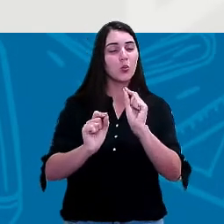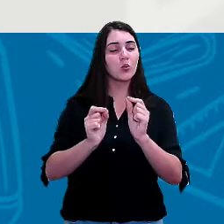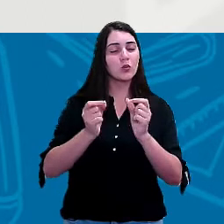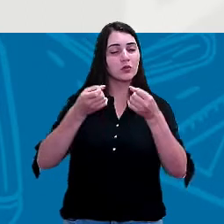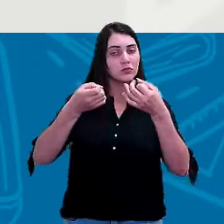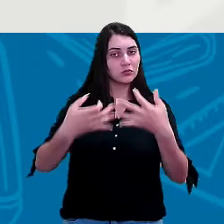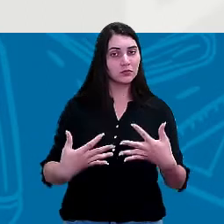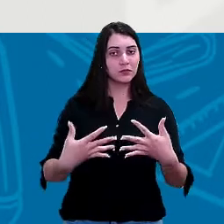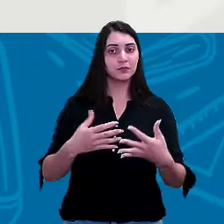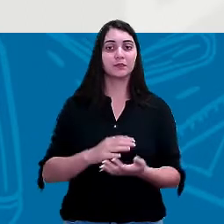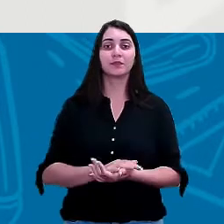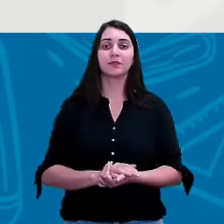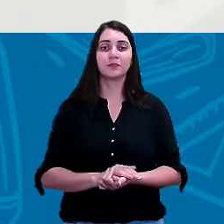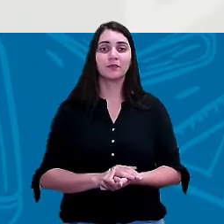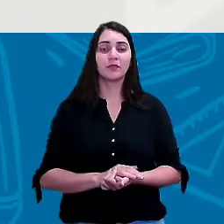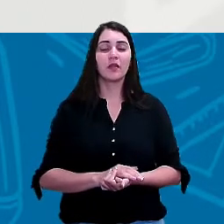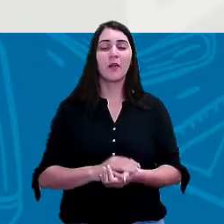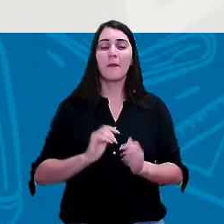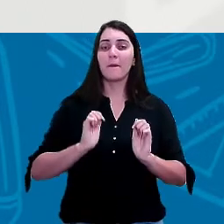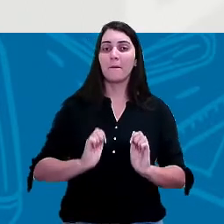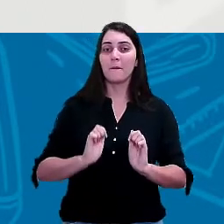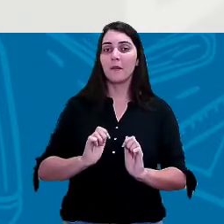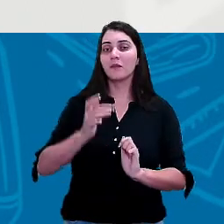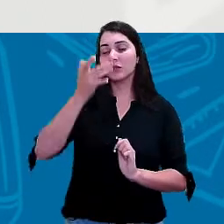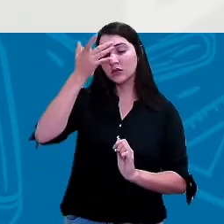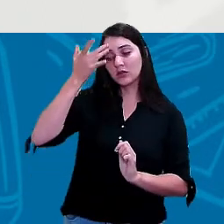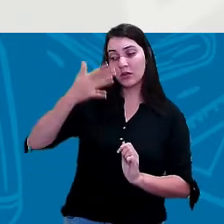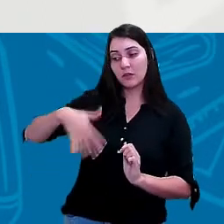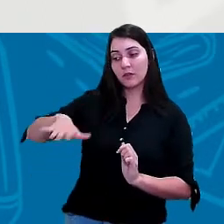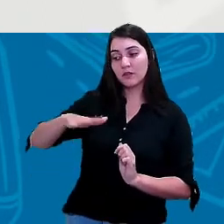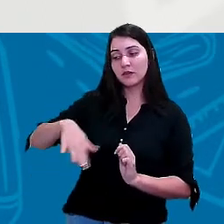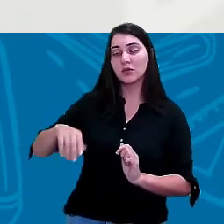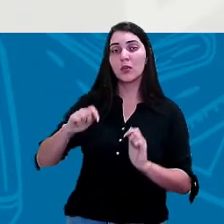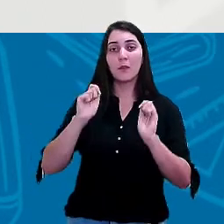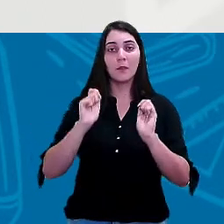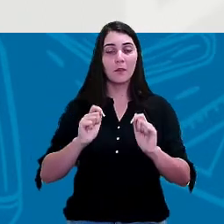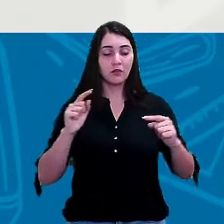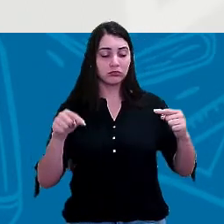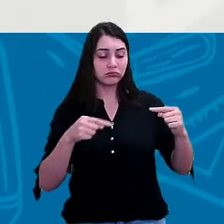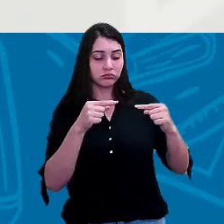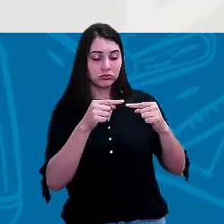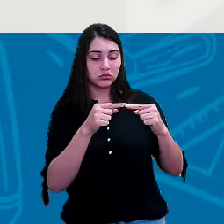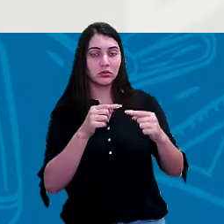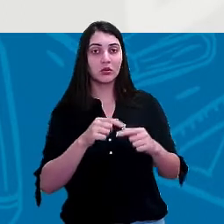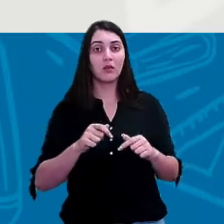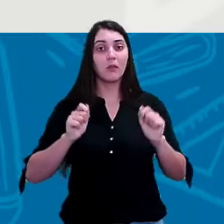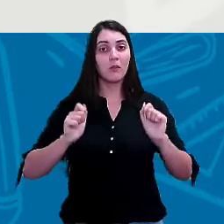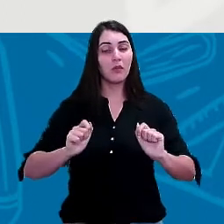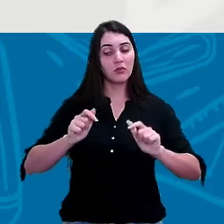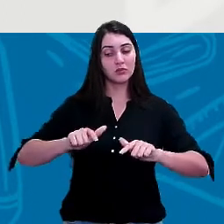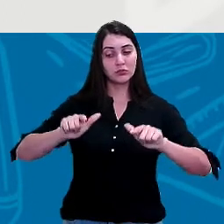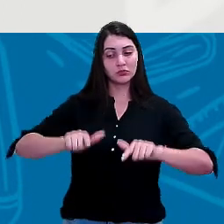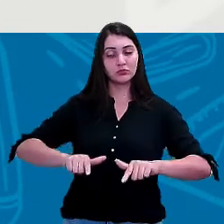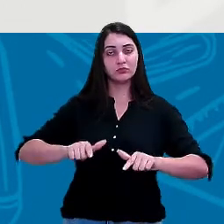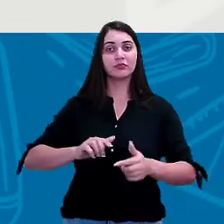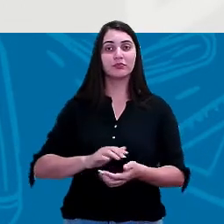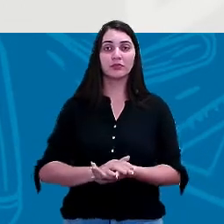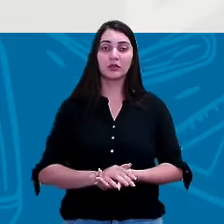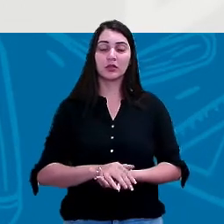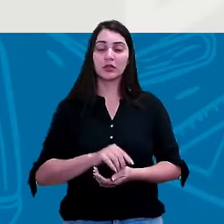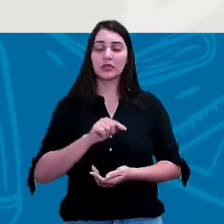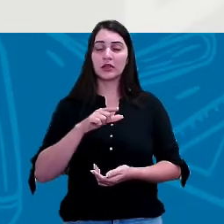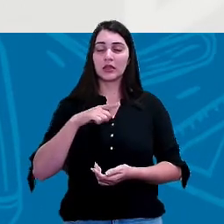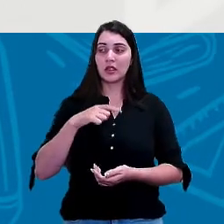falando, né? Então, aí pode ser uma pessoa, pode ser um objeto, pode ser um lugar, e são esses